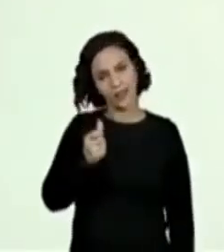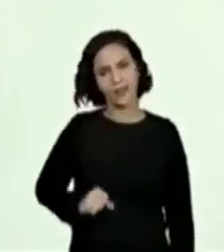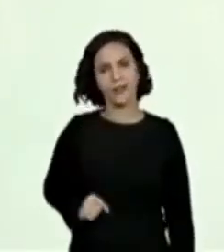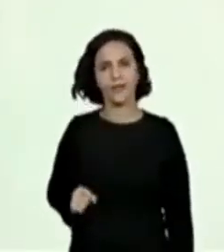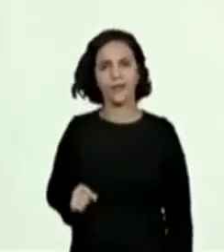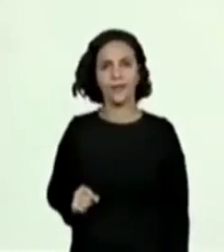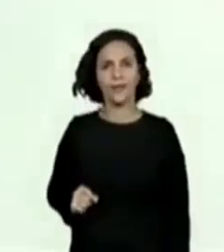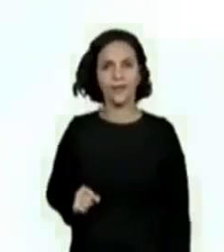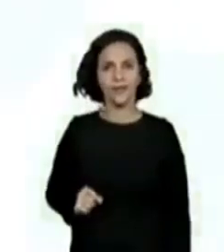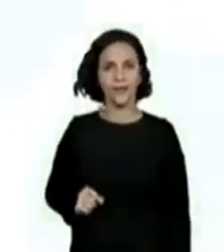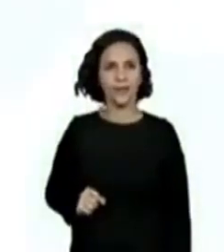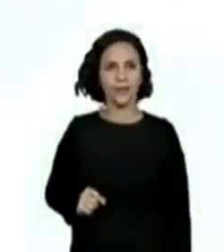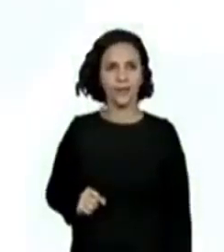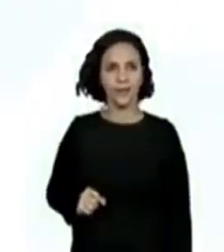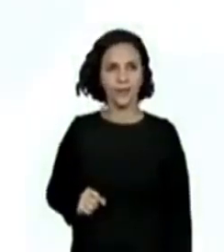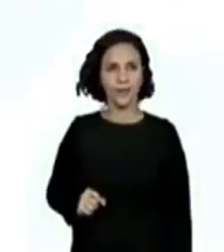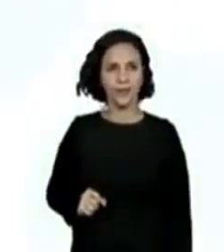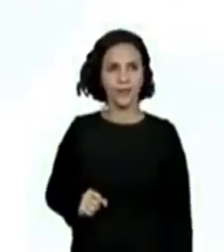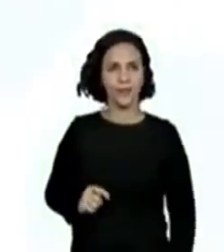1, 2, 3, 4, 5, 6.